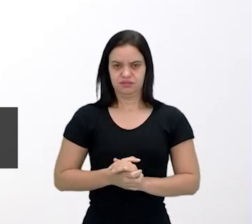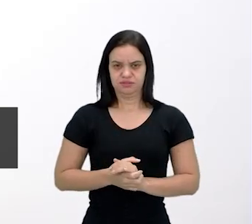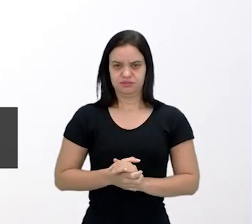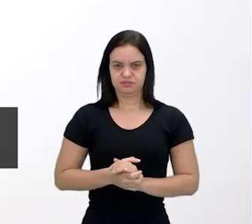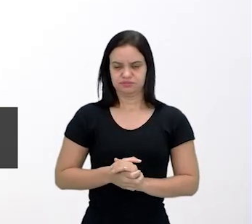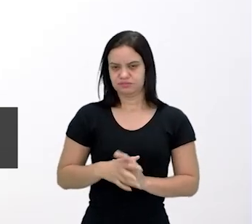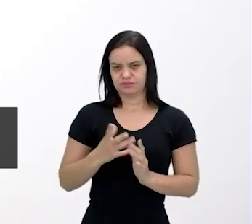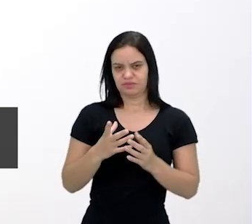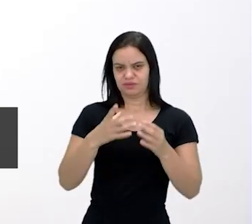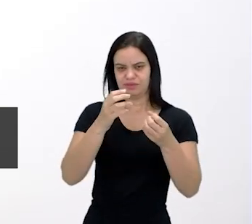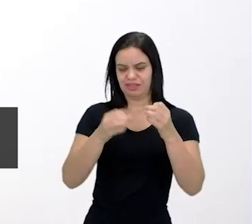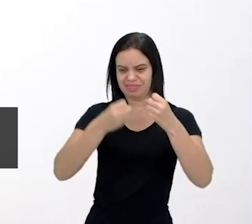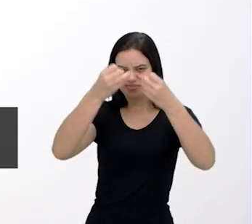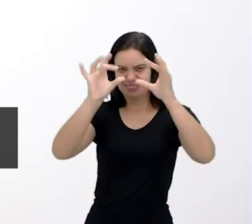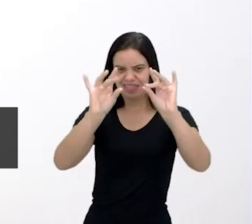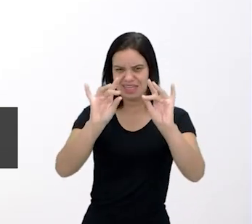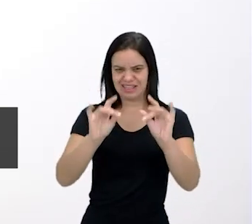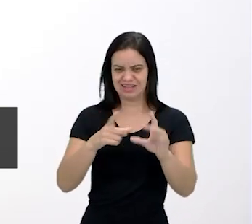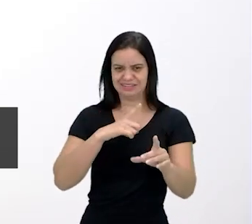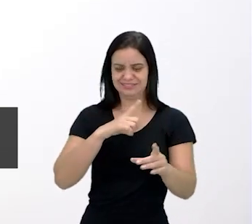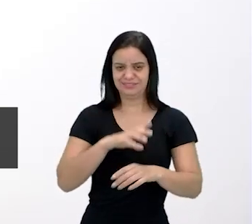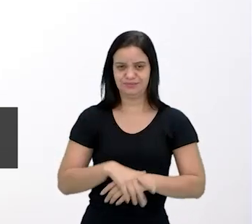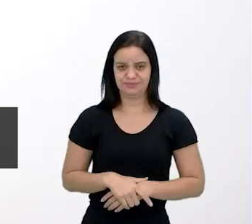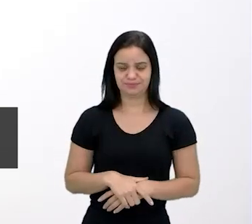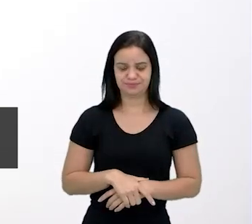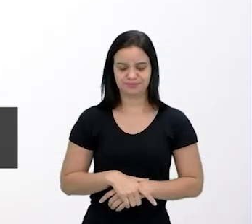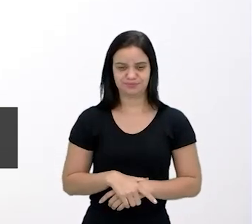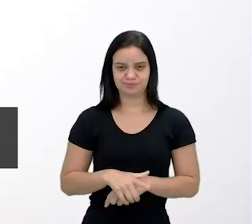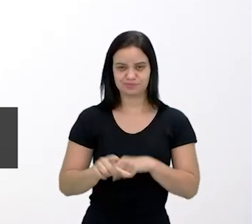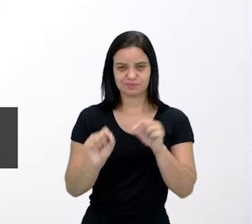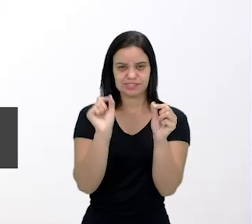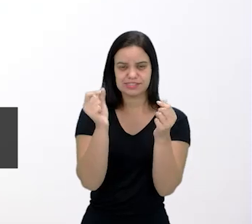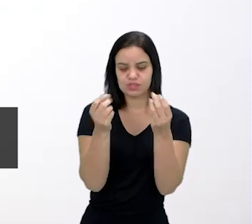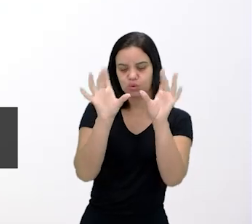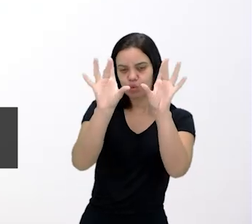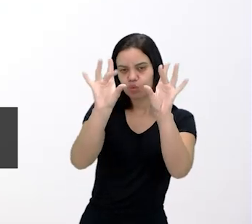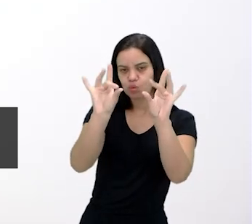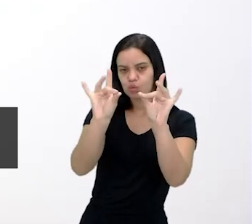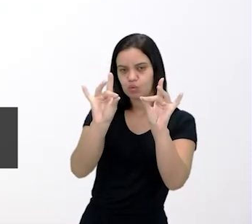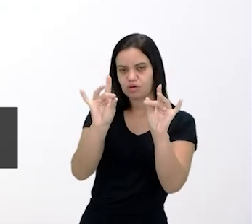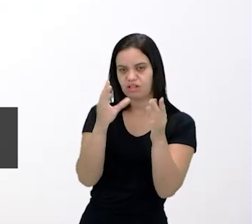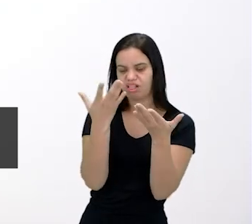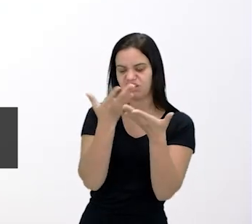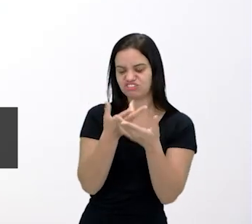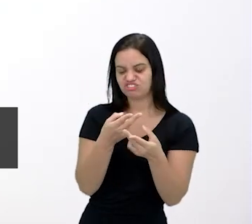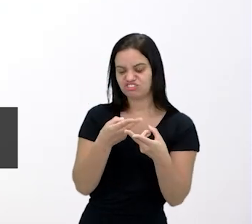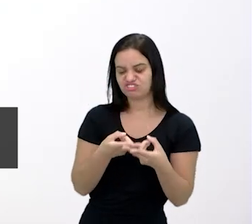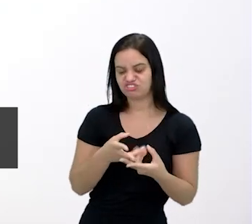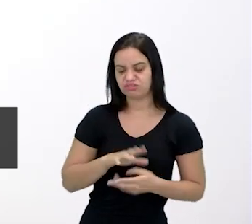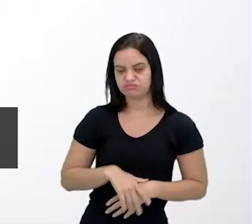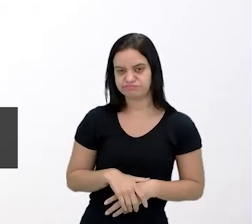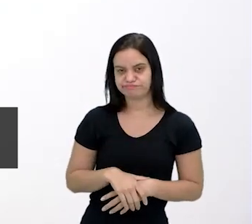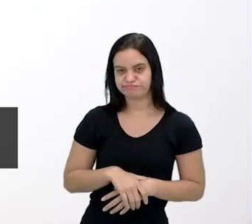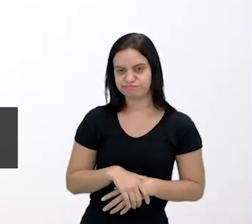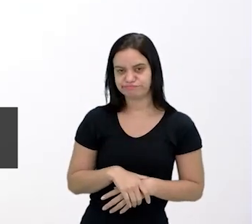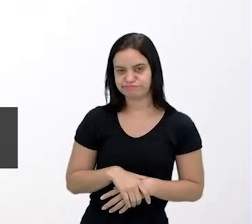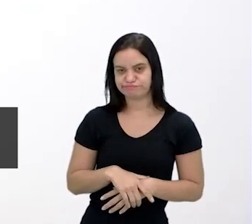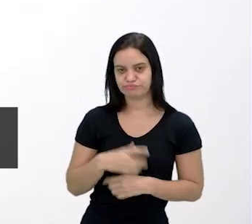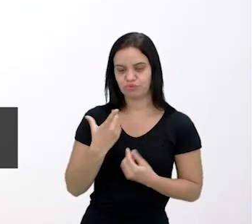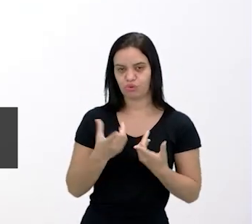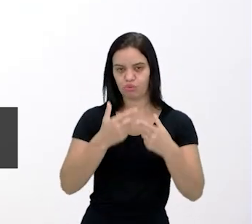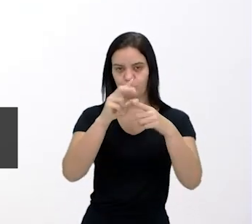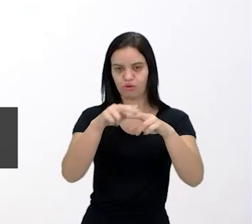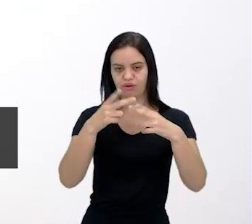é muito descritivo, sim. O ambiente descrito em detalhes meio cansativo. Leitura devido